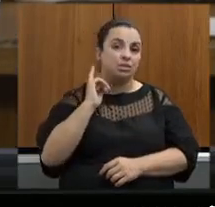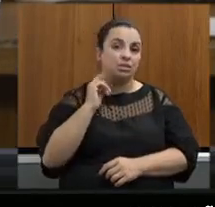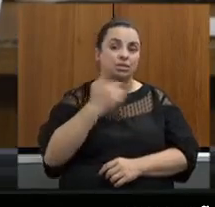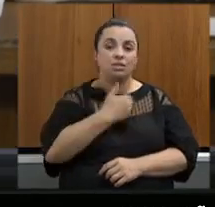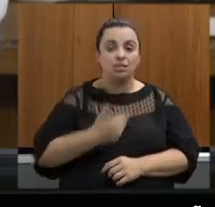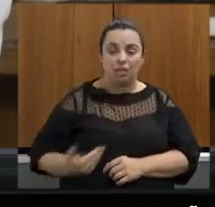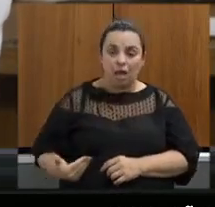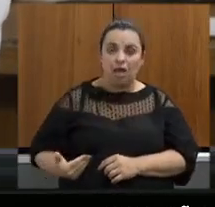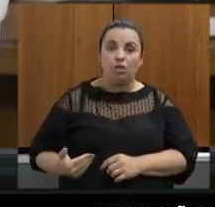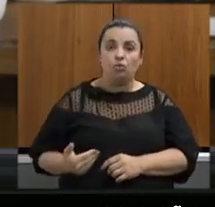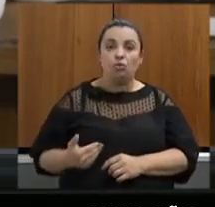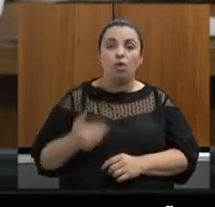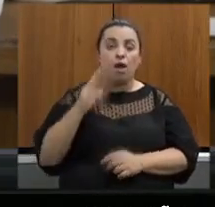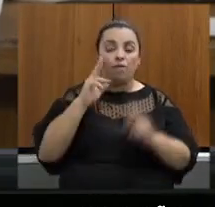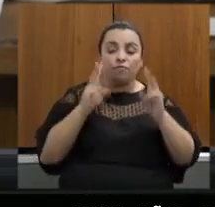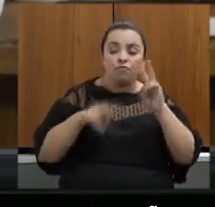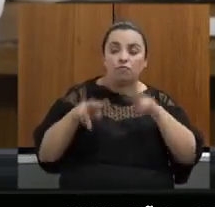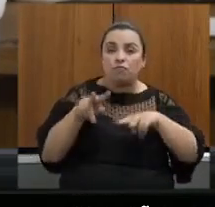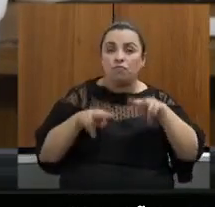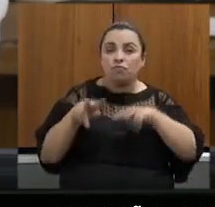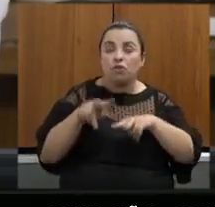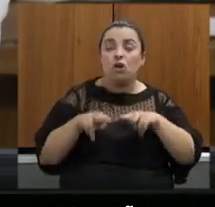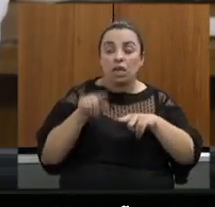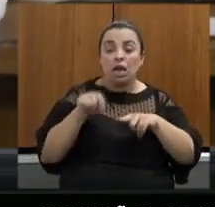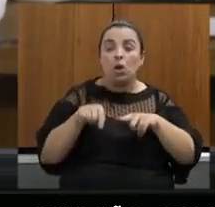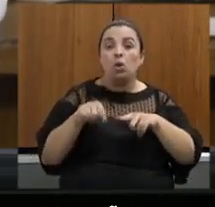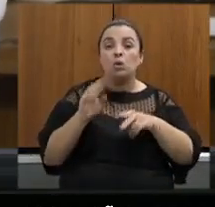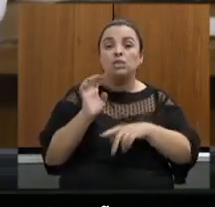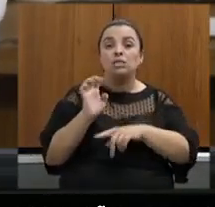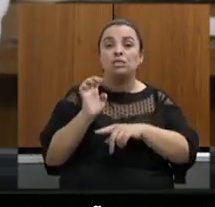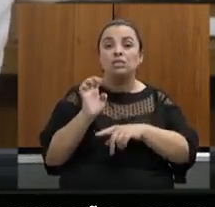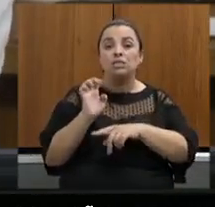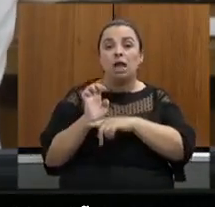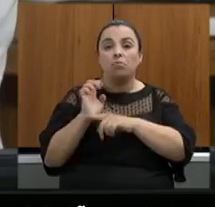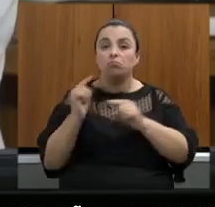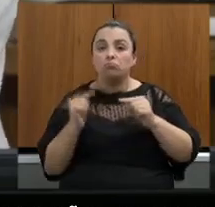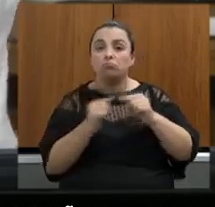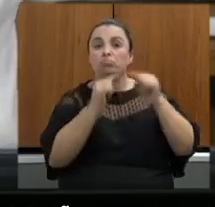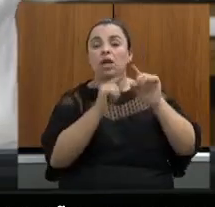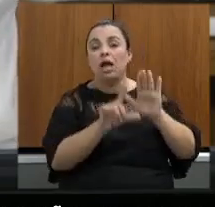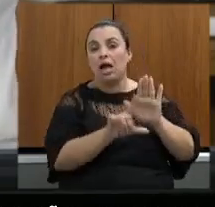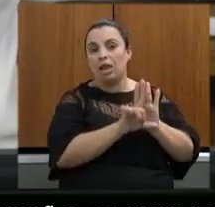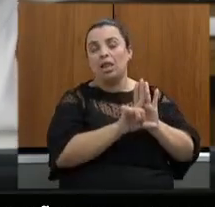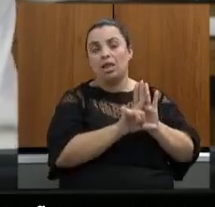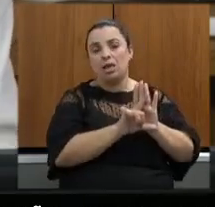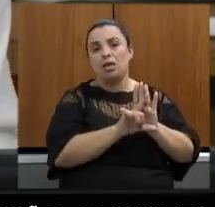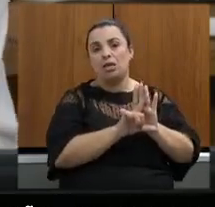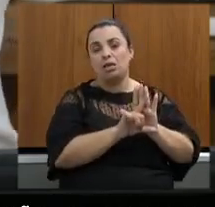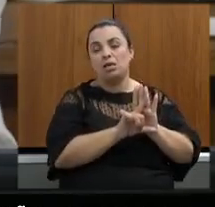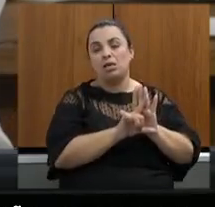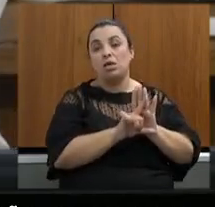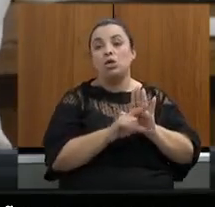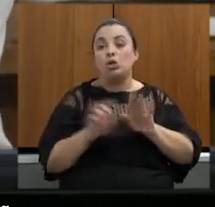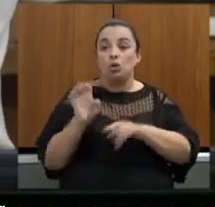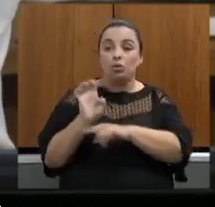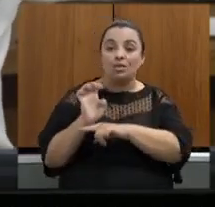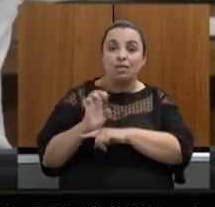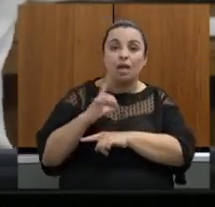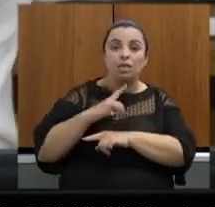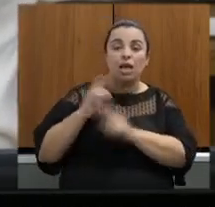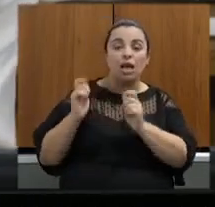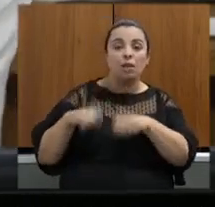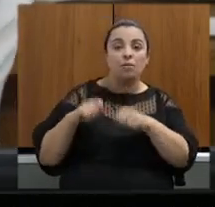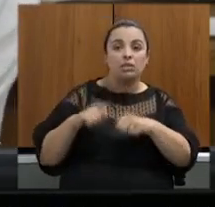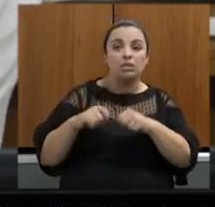estado atende é ao que a lei determina como condições necessárias né que o estado reúne as condições necessárias para